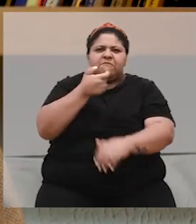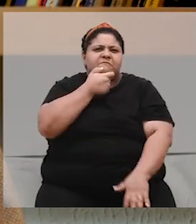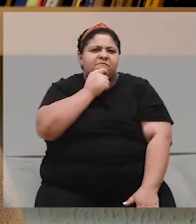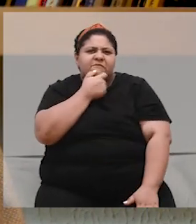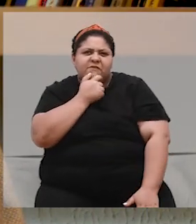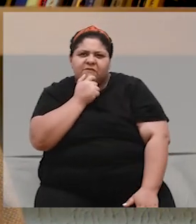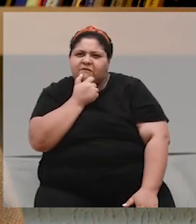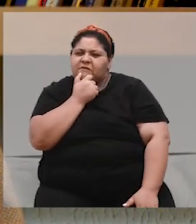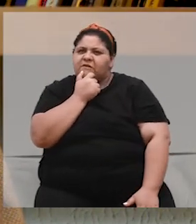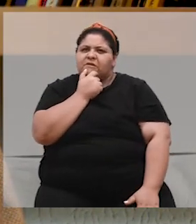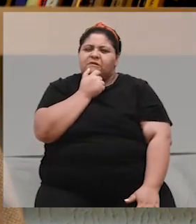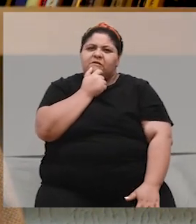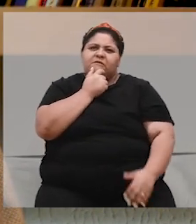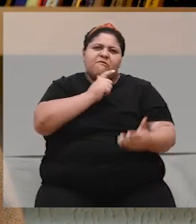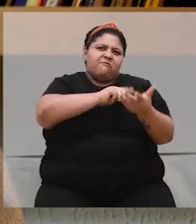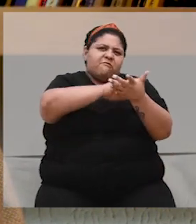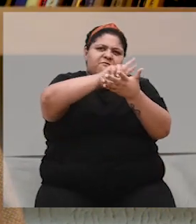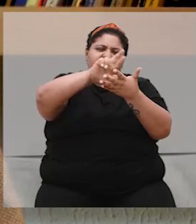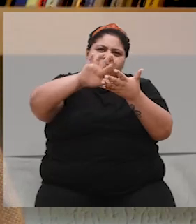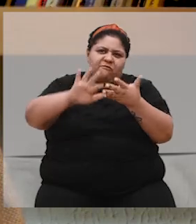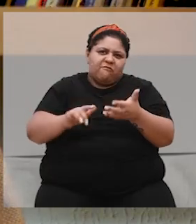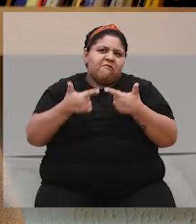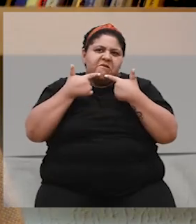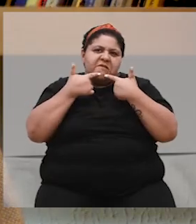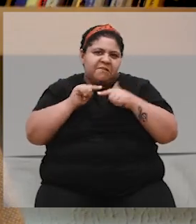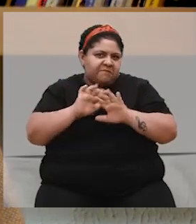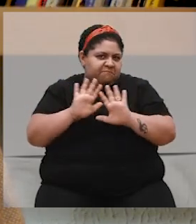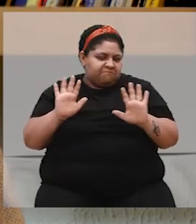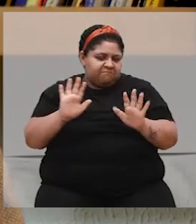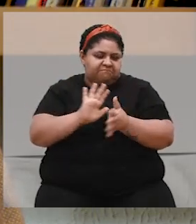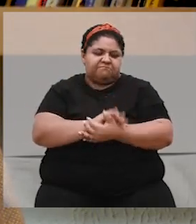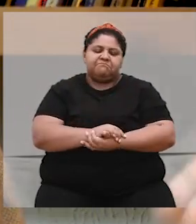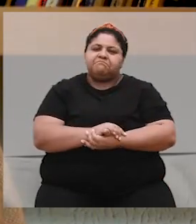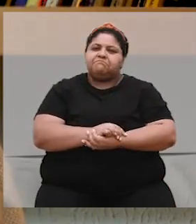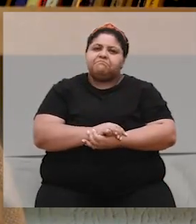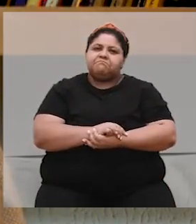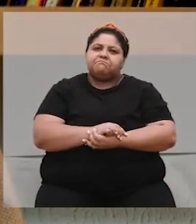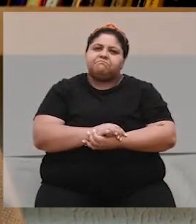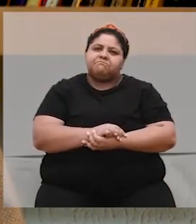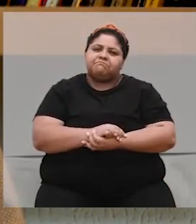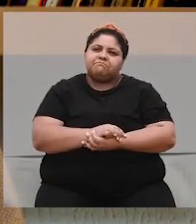espanhol, inglês e de todas as línguas quase.